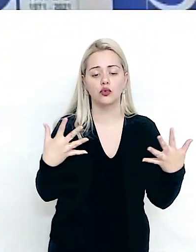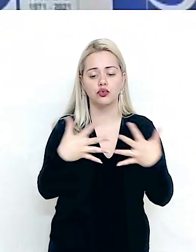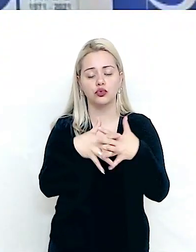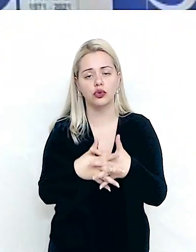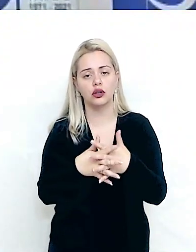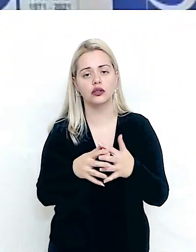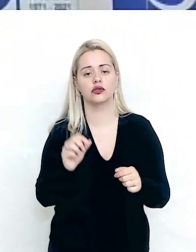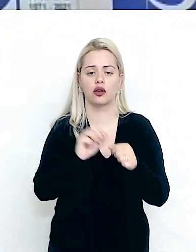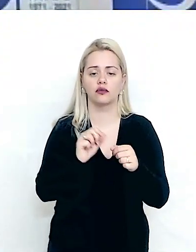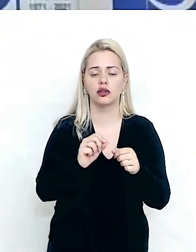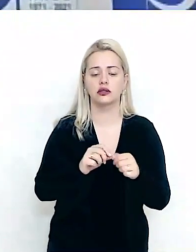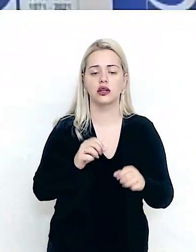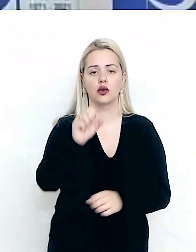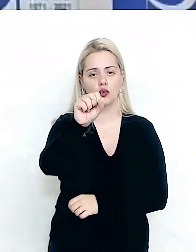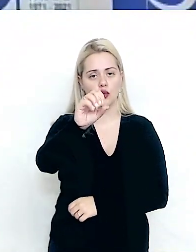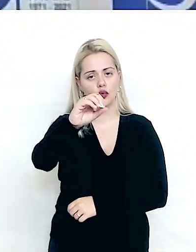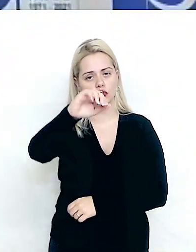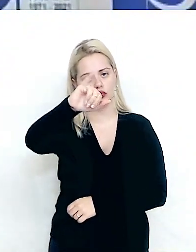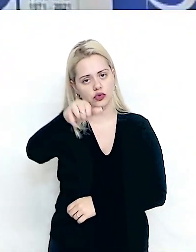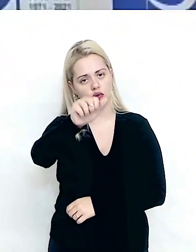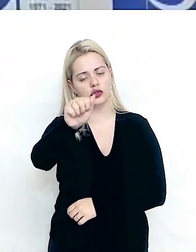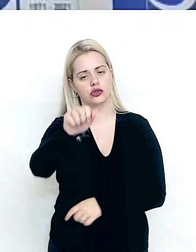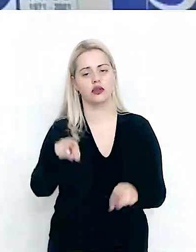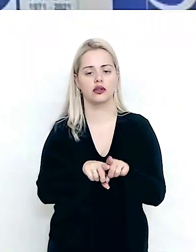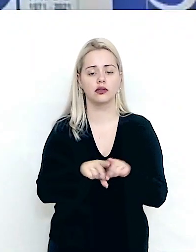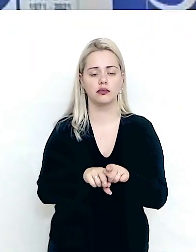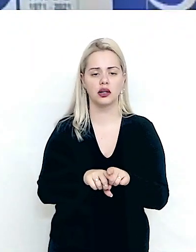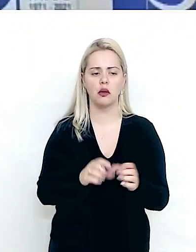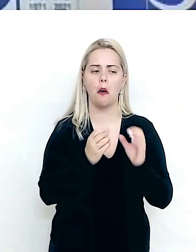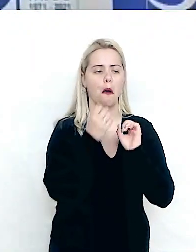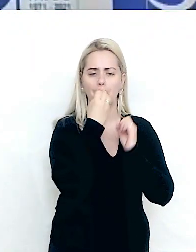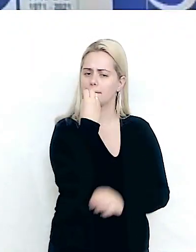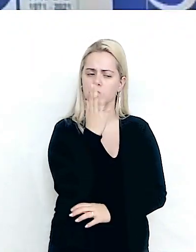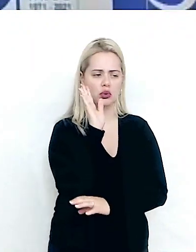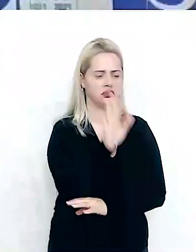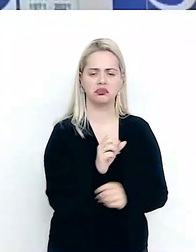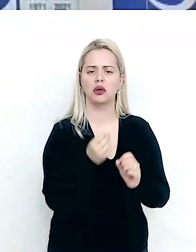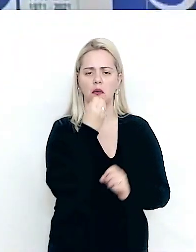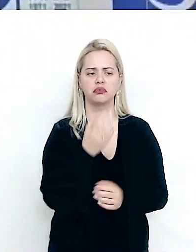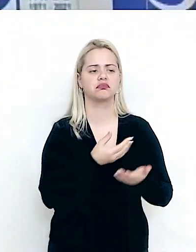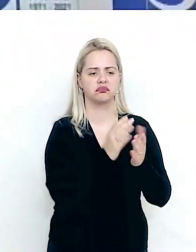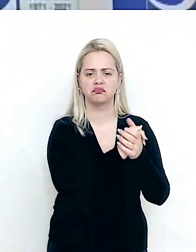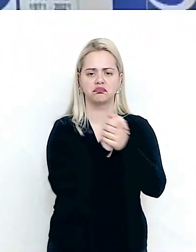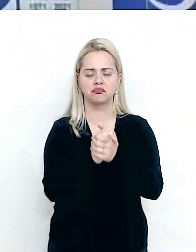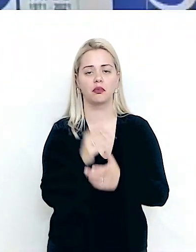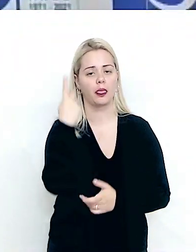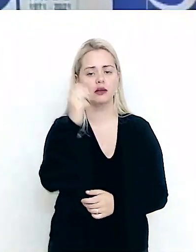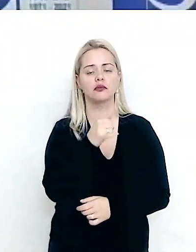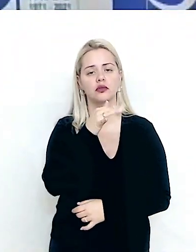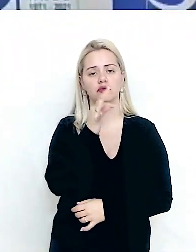produção de oleaginosas, seja soja, seja colza, enfim, desejamos boa sorte para a França. Mas para que eles façam isso, eles não